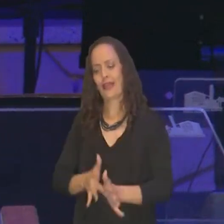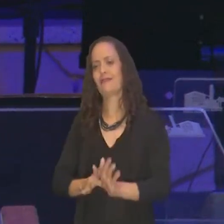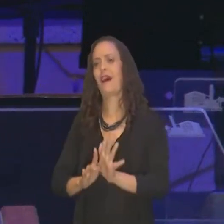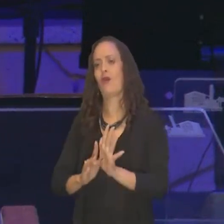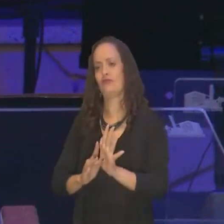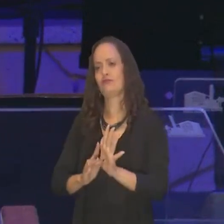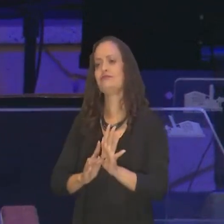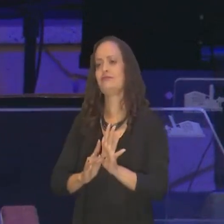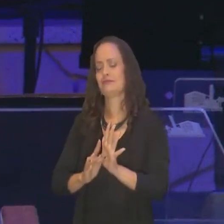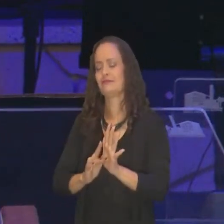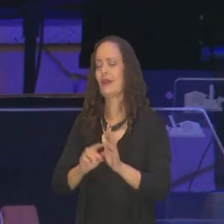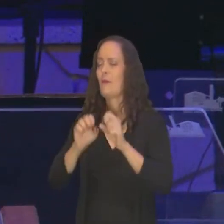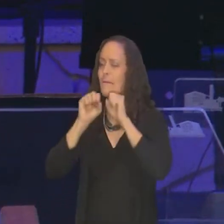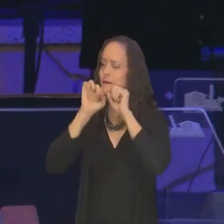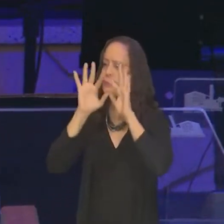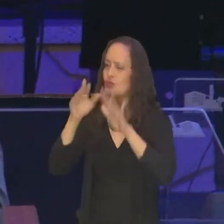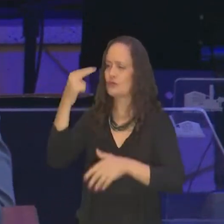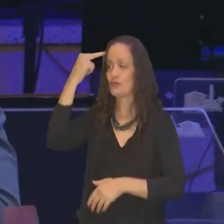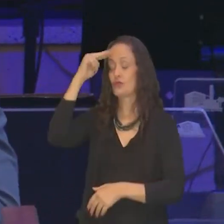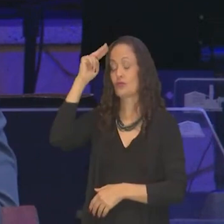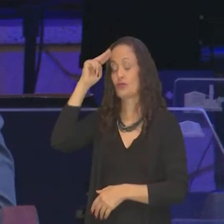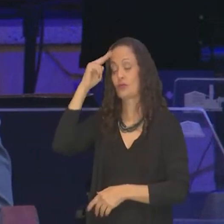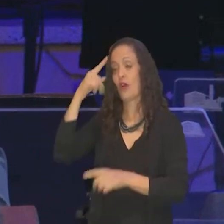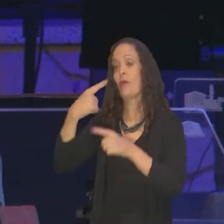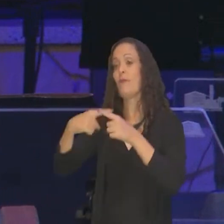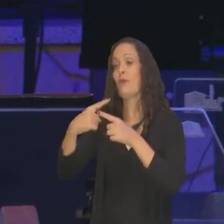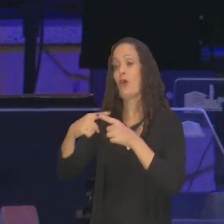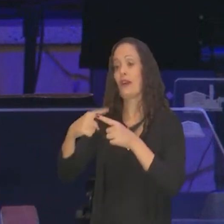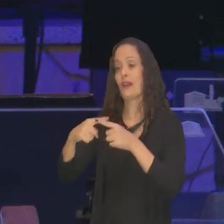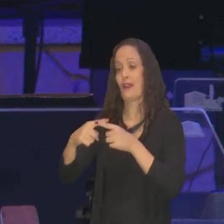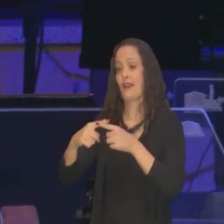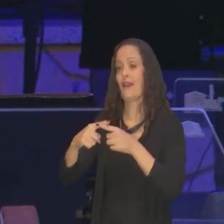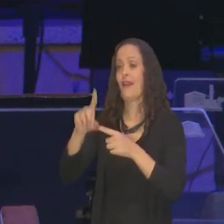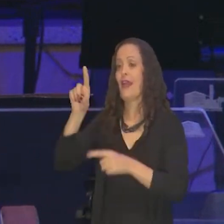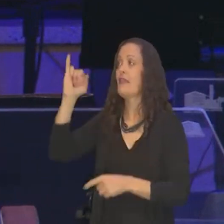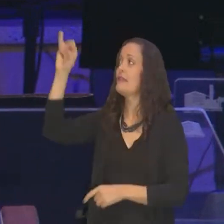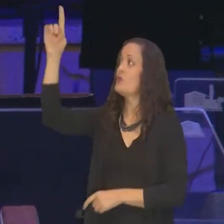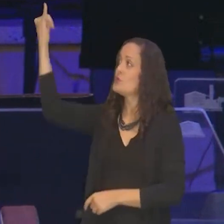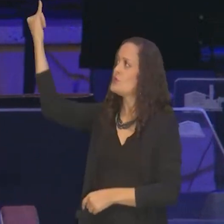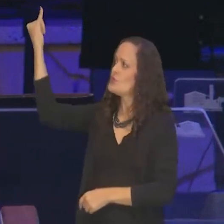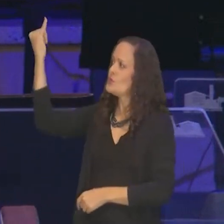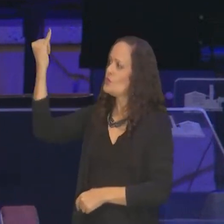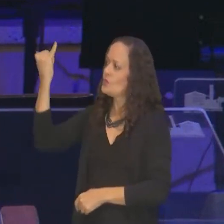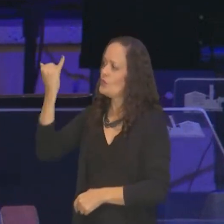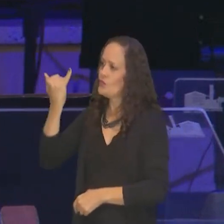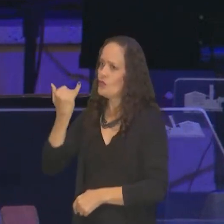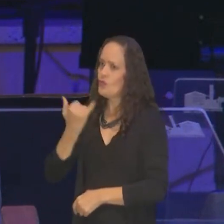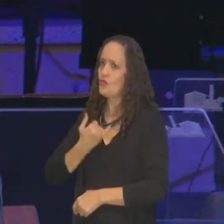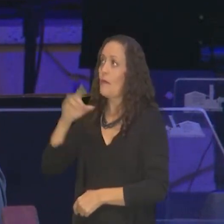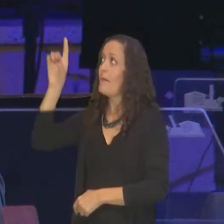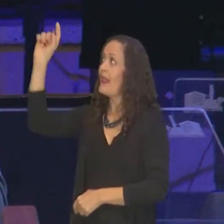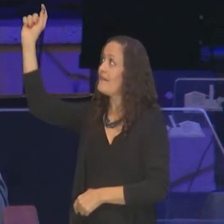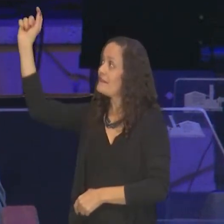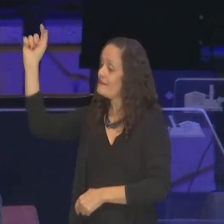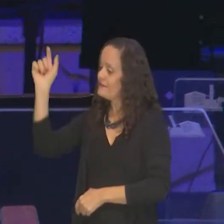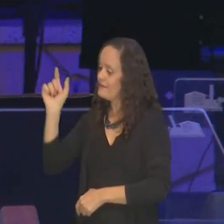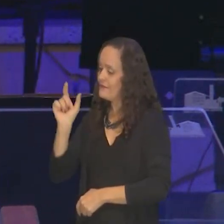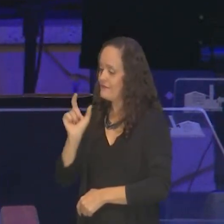história abençoadora para nós, porque é a mensagem de Deus, é a fala de Deus a